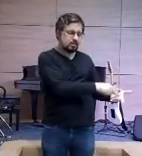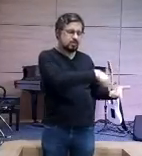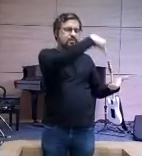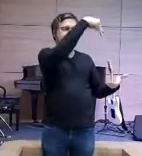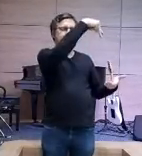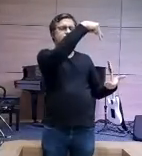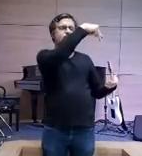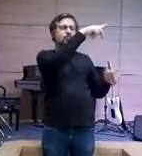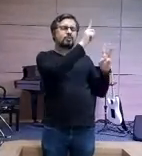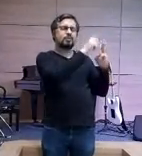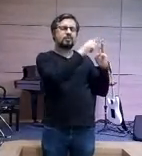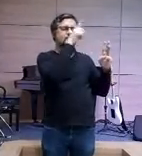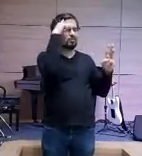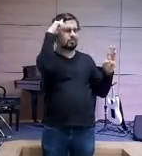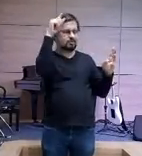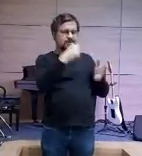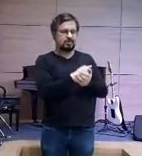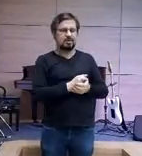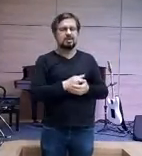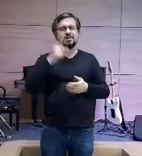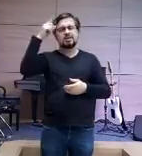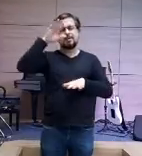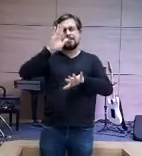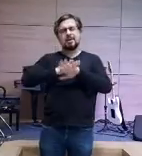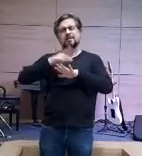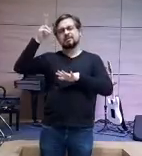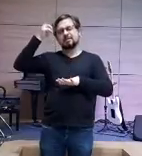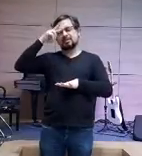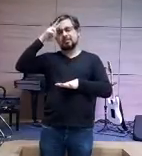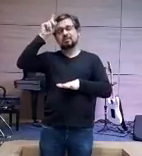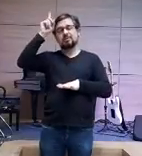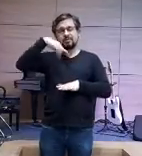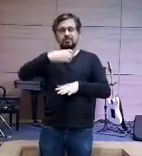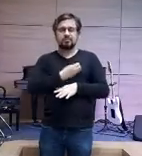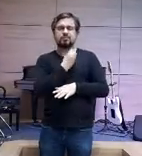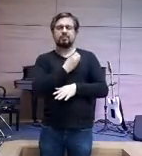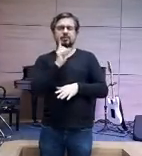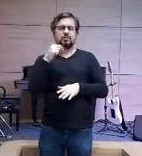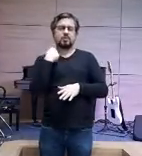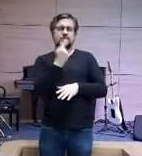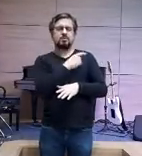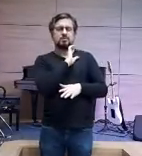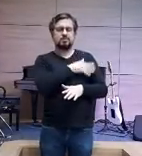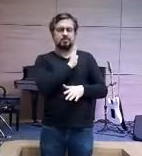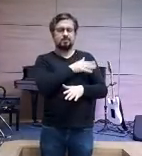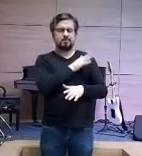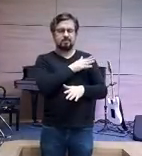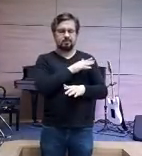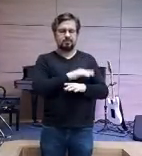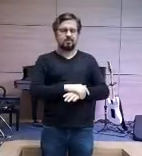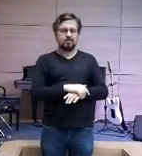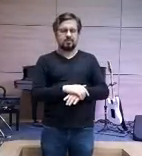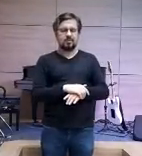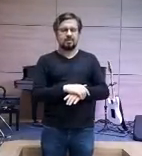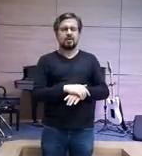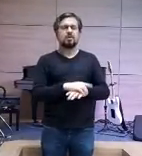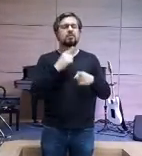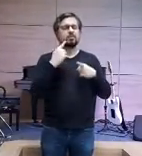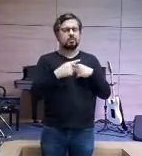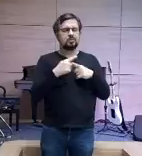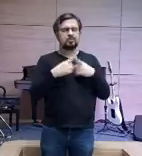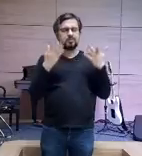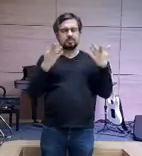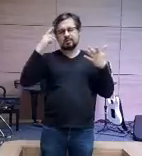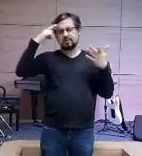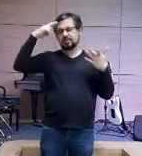ressuscitou o terceiro dia seja mais que lembrado seja vivido em nossos corações o pai por